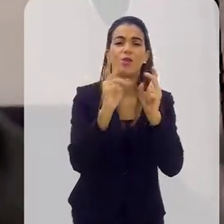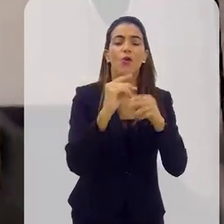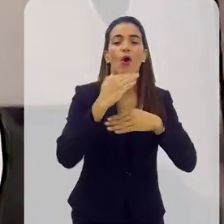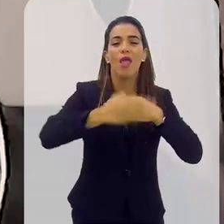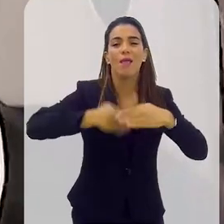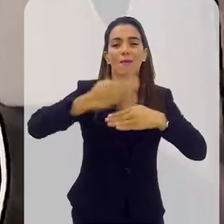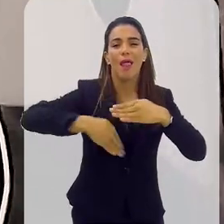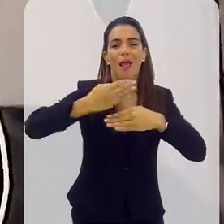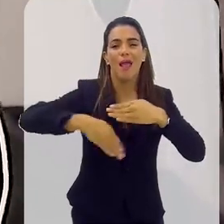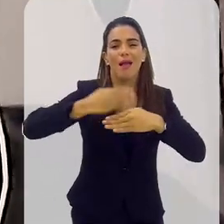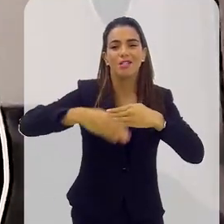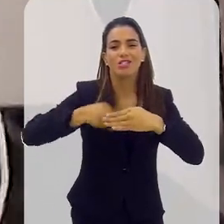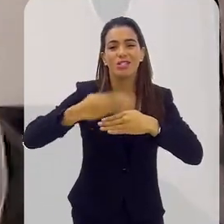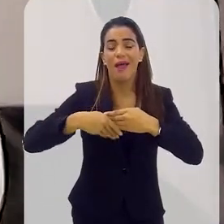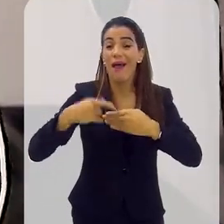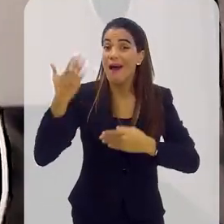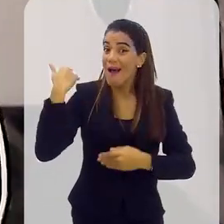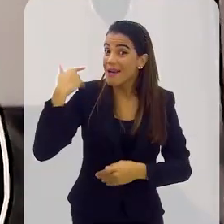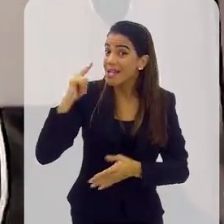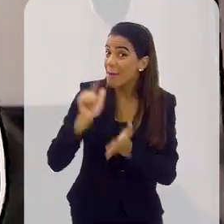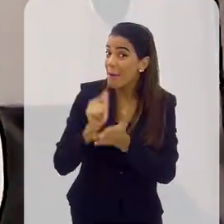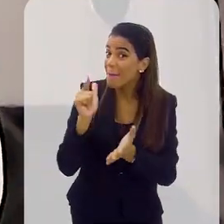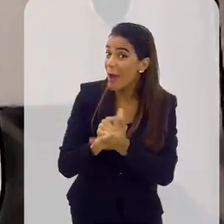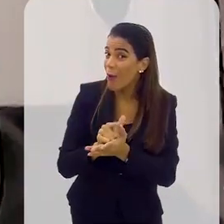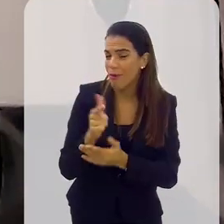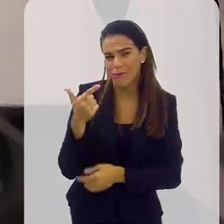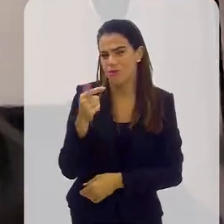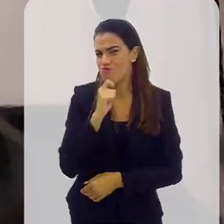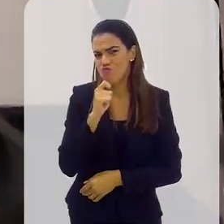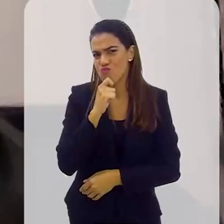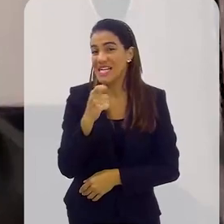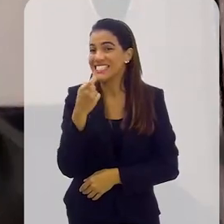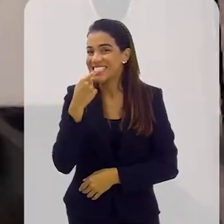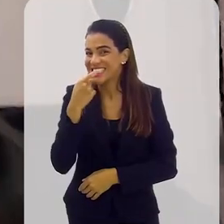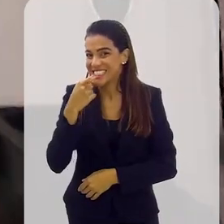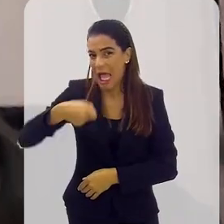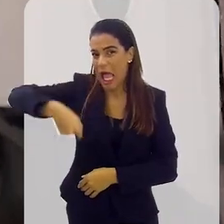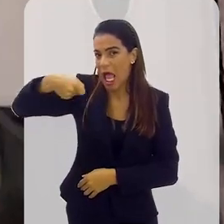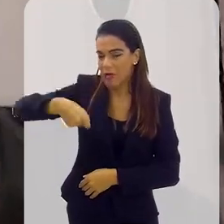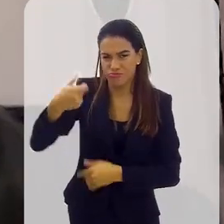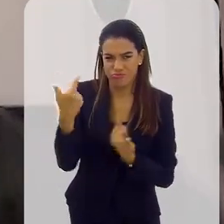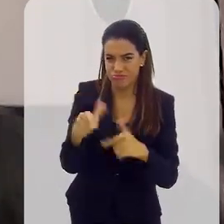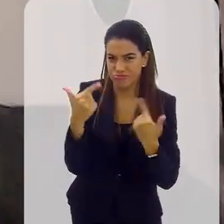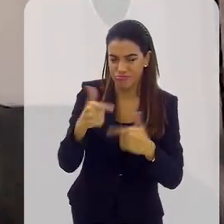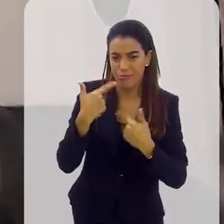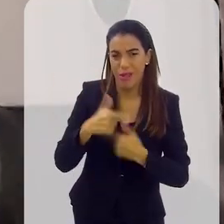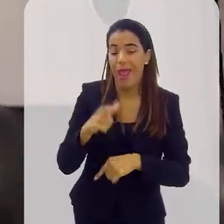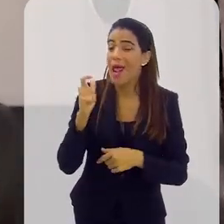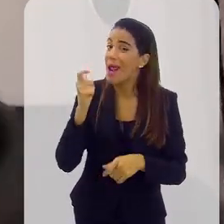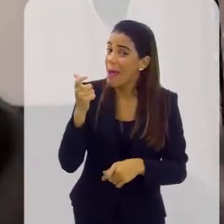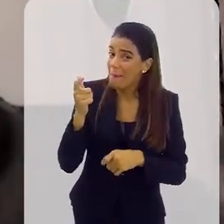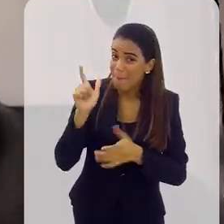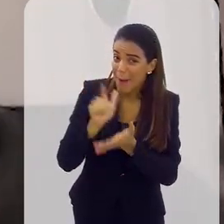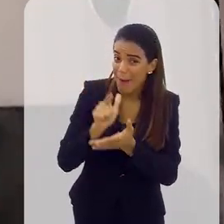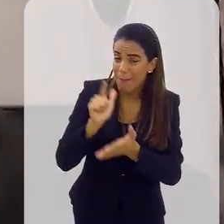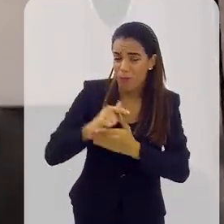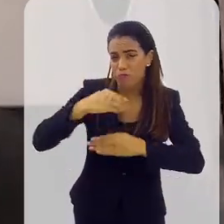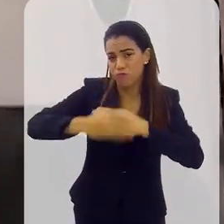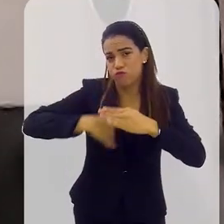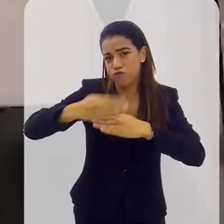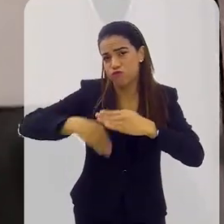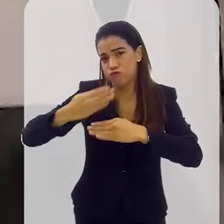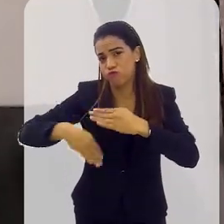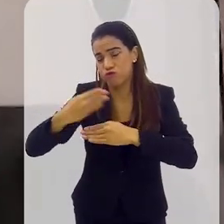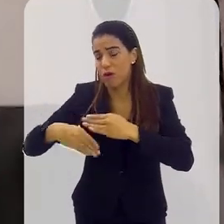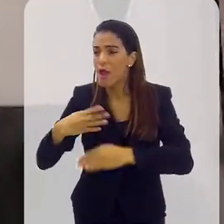de embalagens. Na época era o saco de papel, né? A gente não usava ainda o saco plástico. Então ele aproveitou o fato dele conhecer todos os